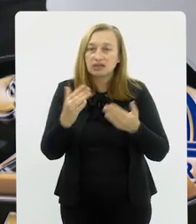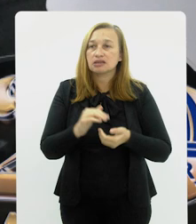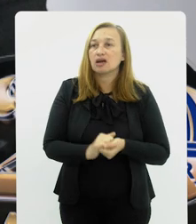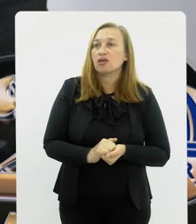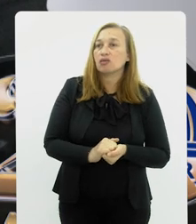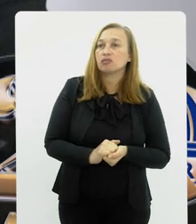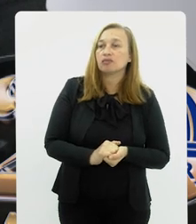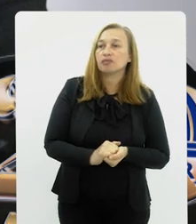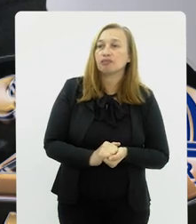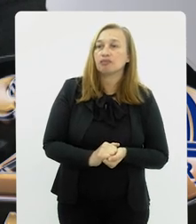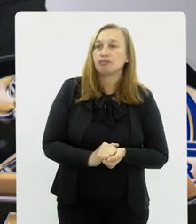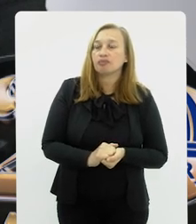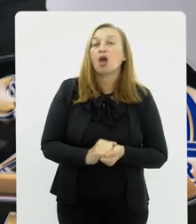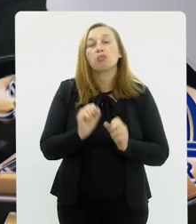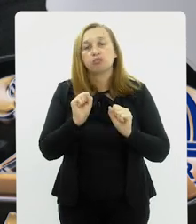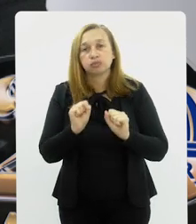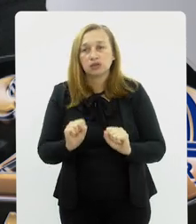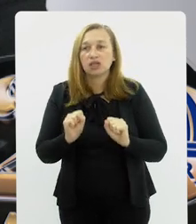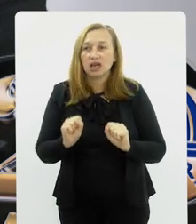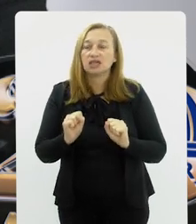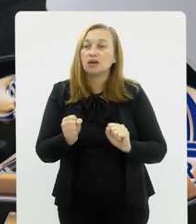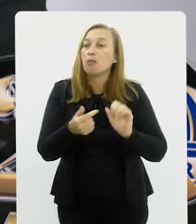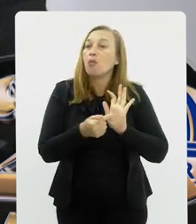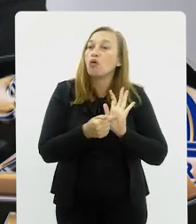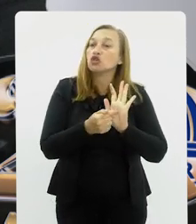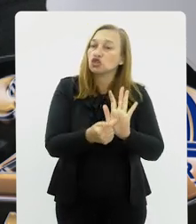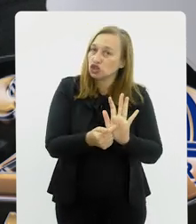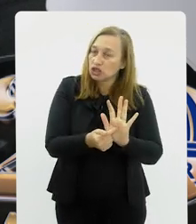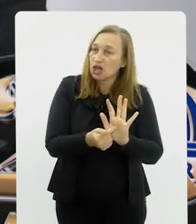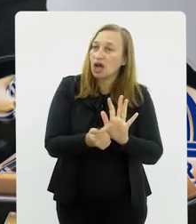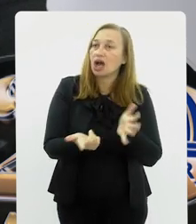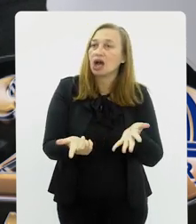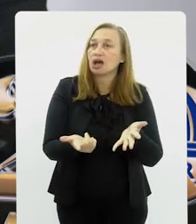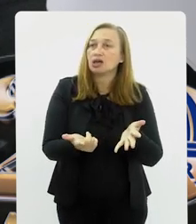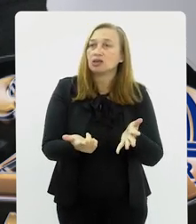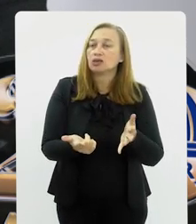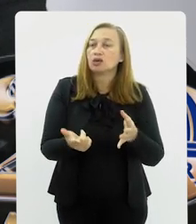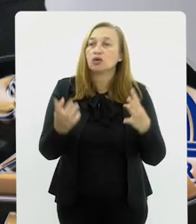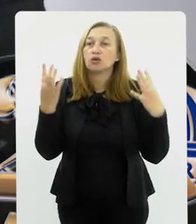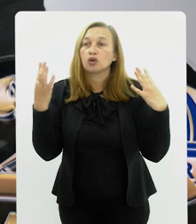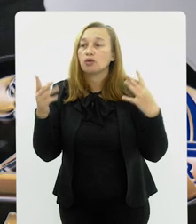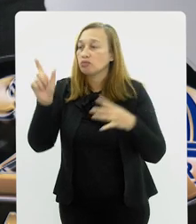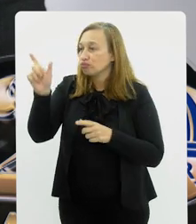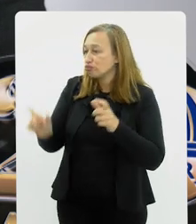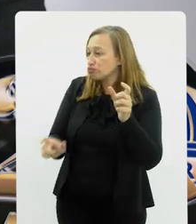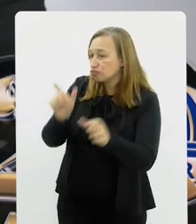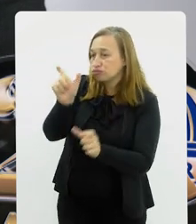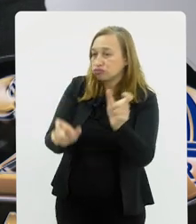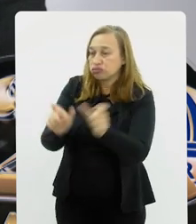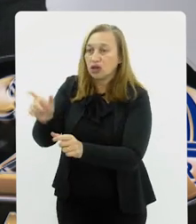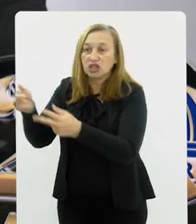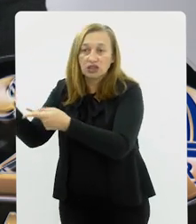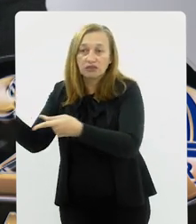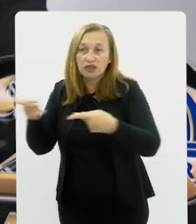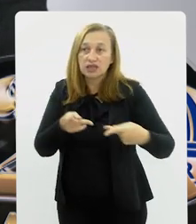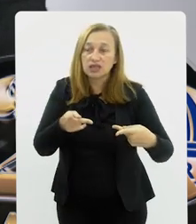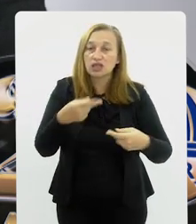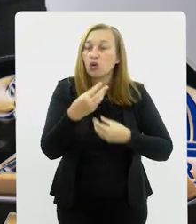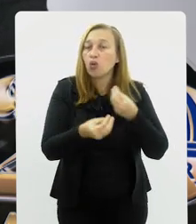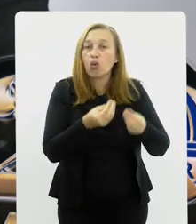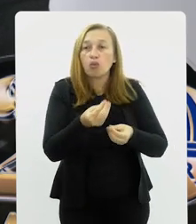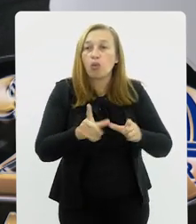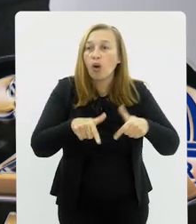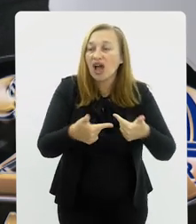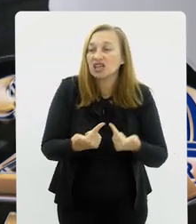exposição itinerante ou uma exposição que pudesse mostrar para o turista como